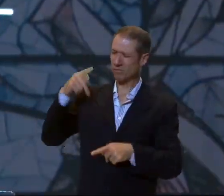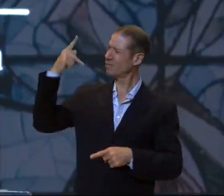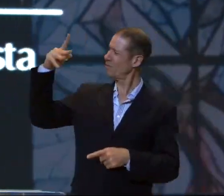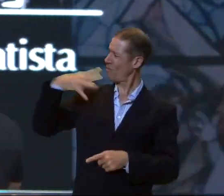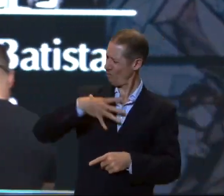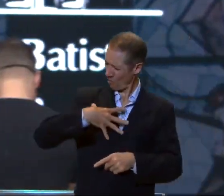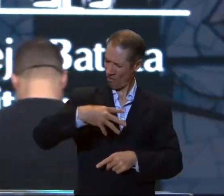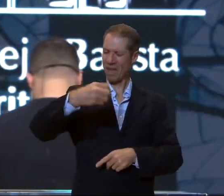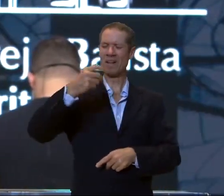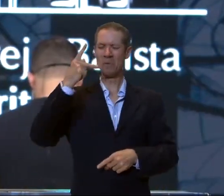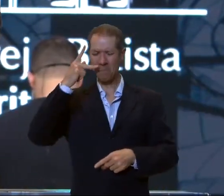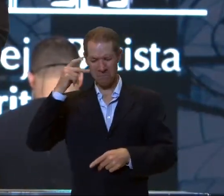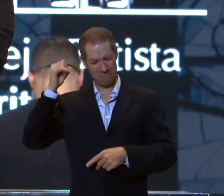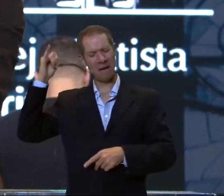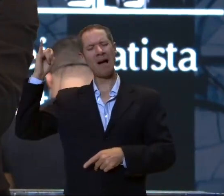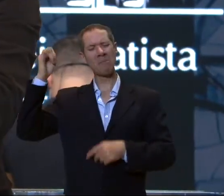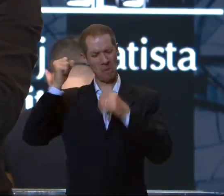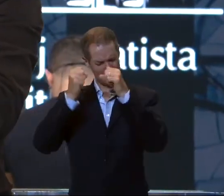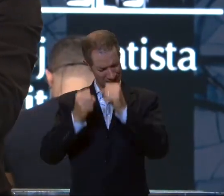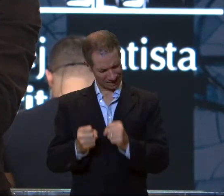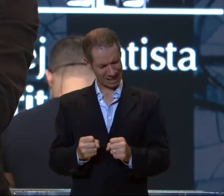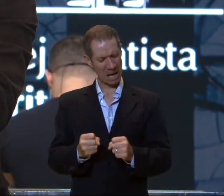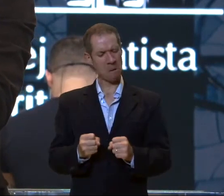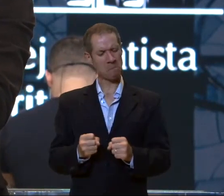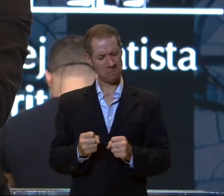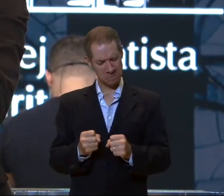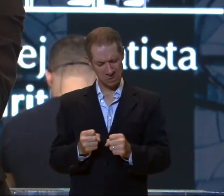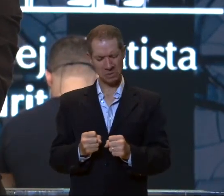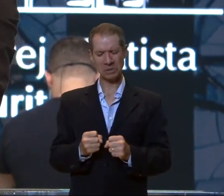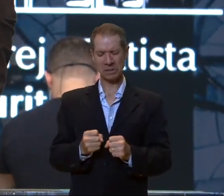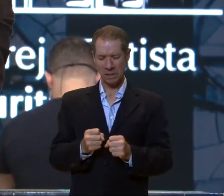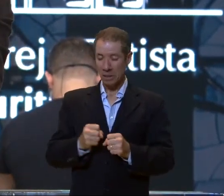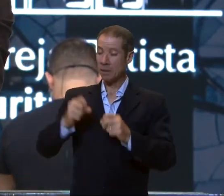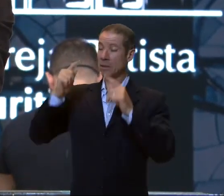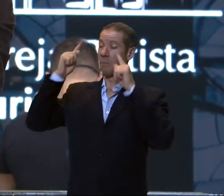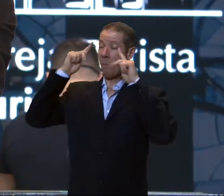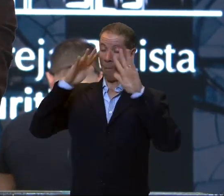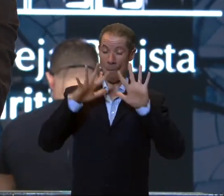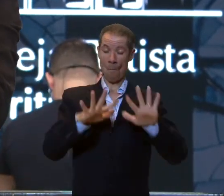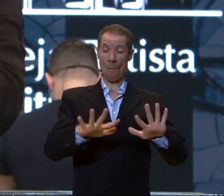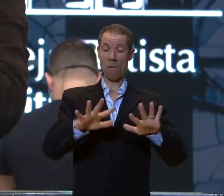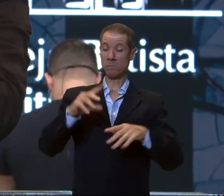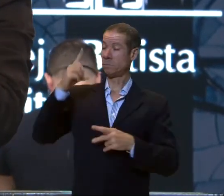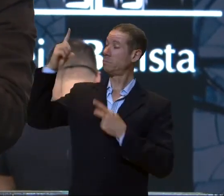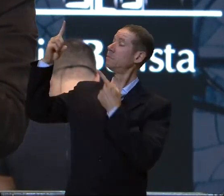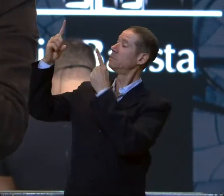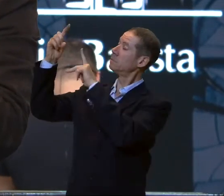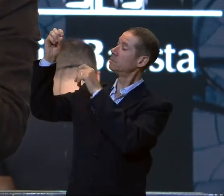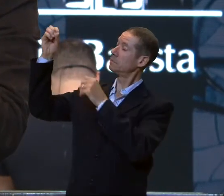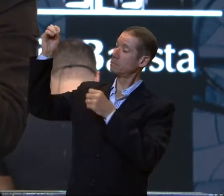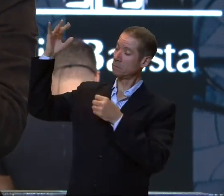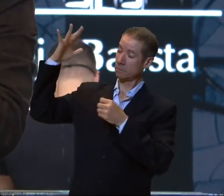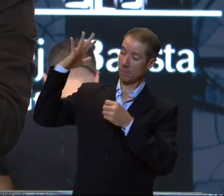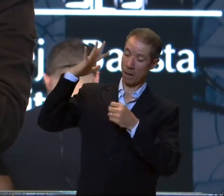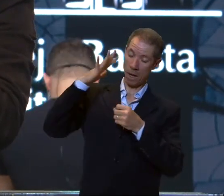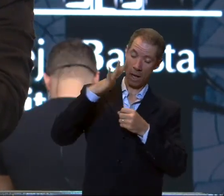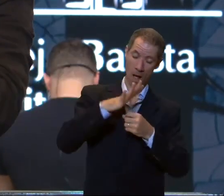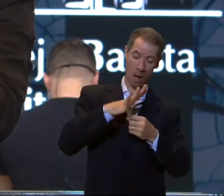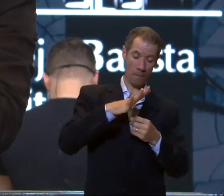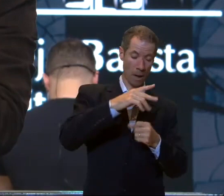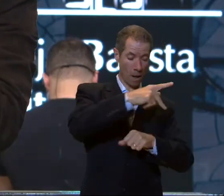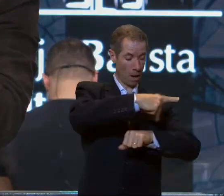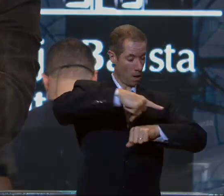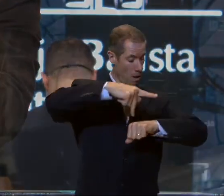filhos. Pai, que possamos tomar as provisões de Deus e derramá-las sobre a